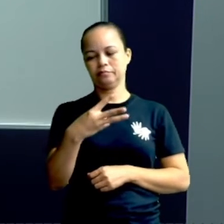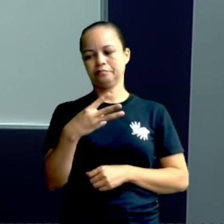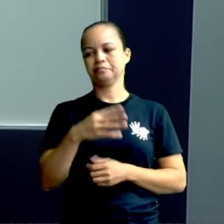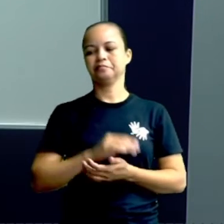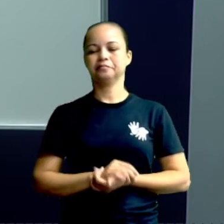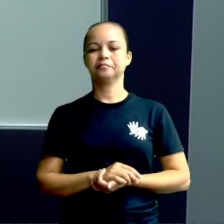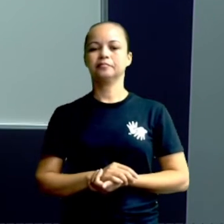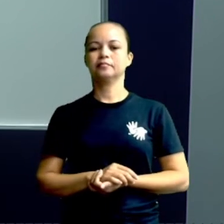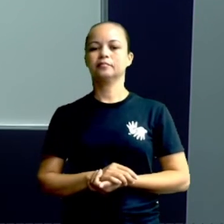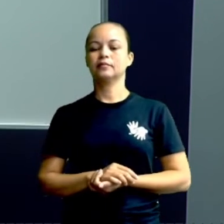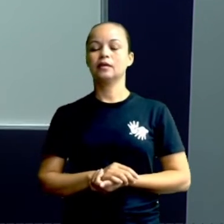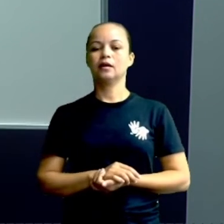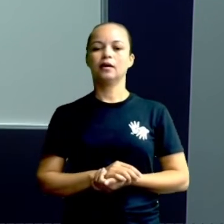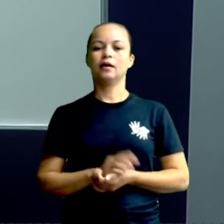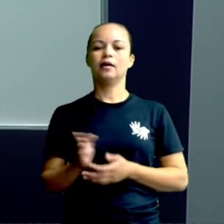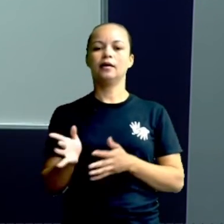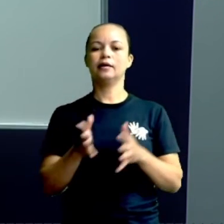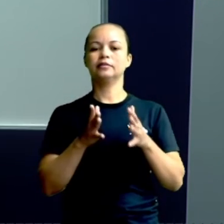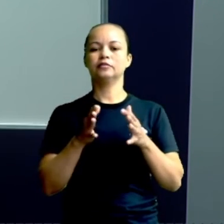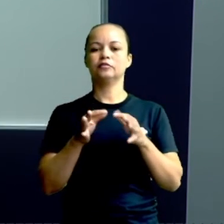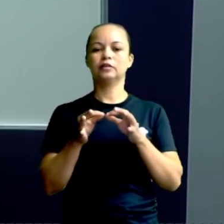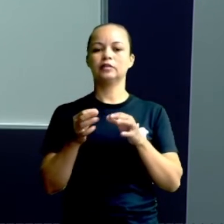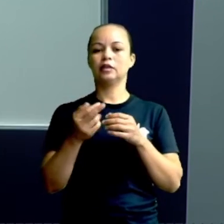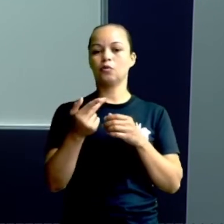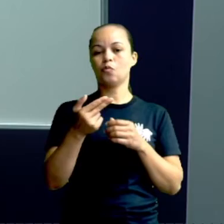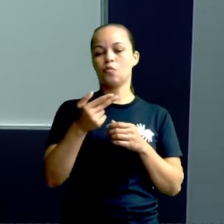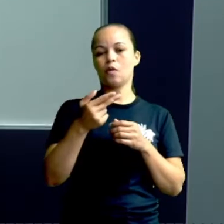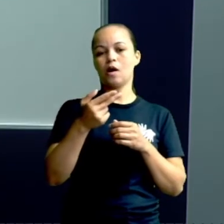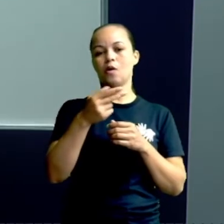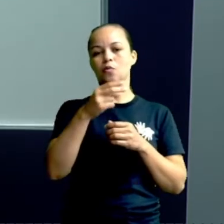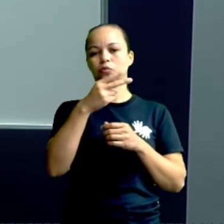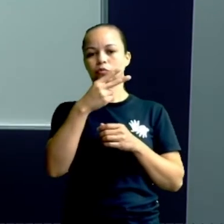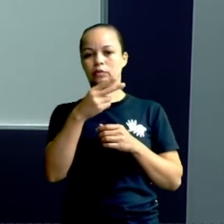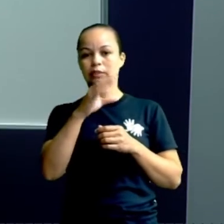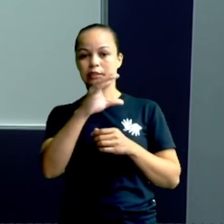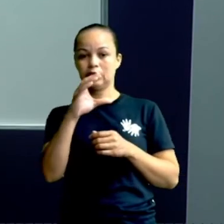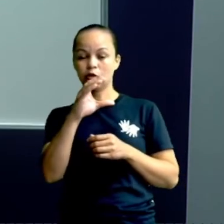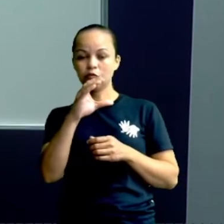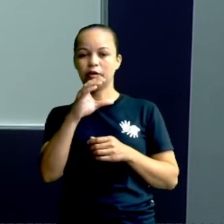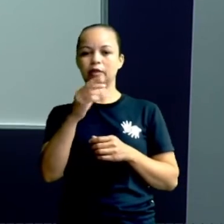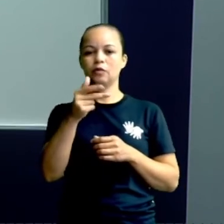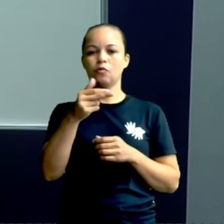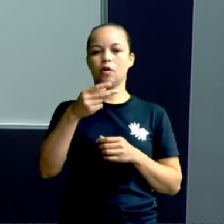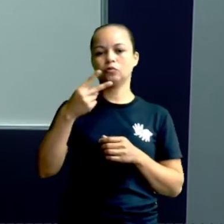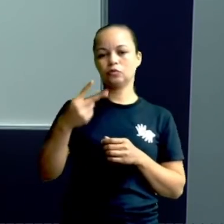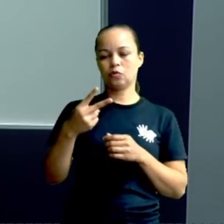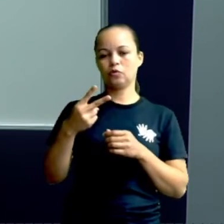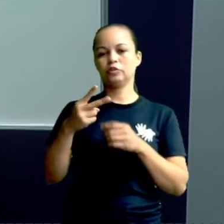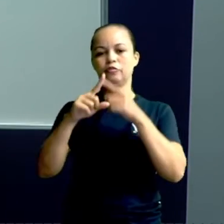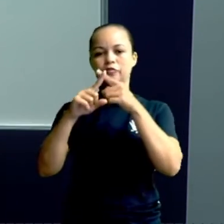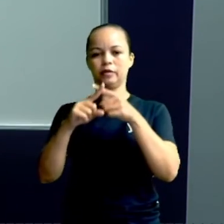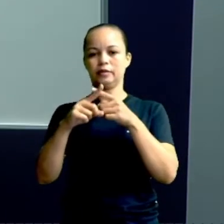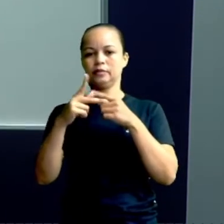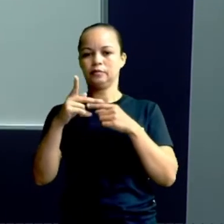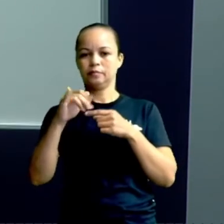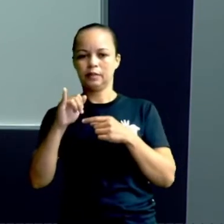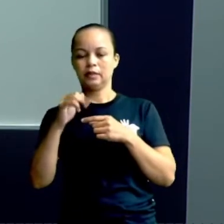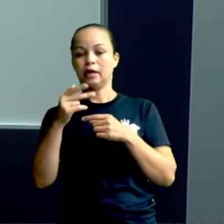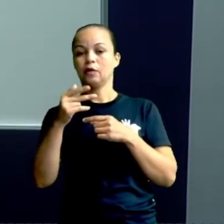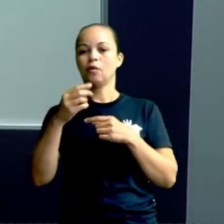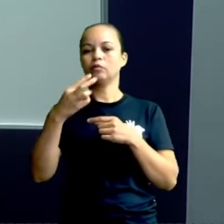A circunferência é igual a 2 vezes π, que é 3, lá